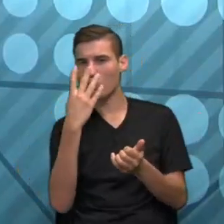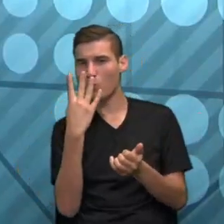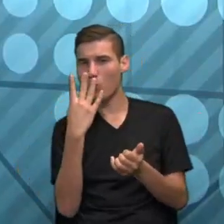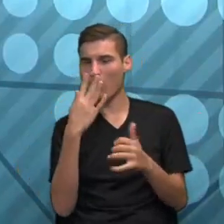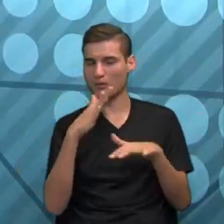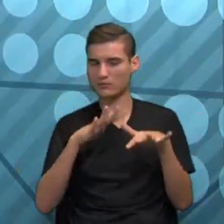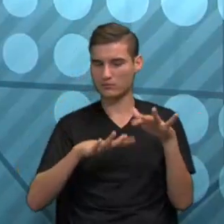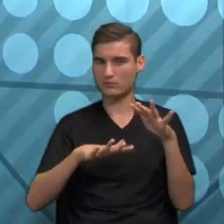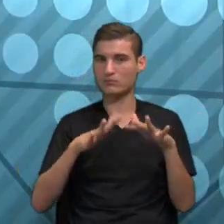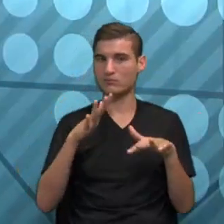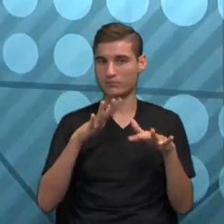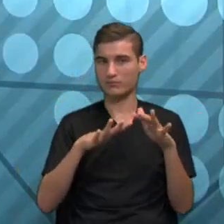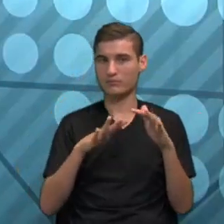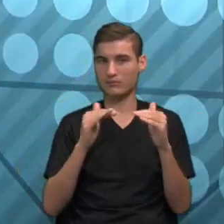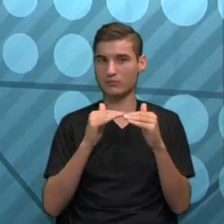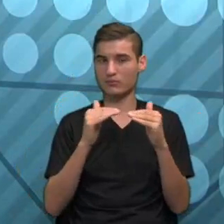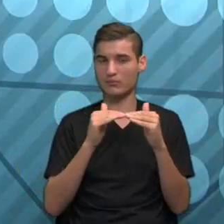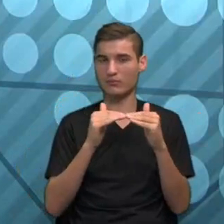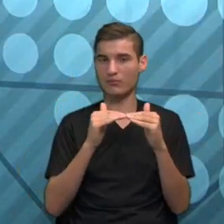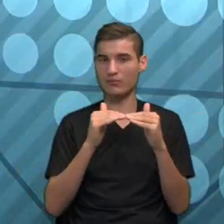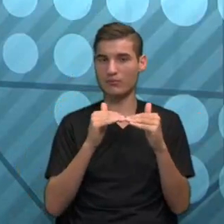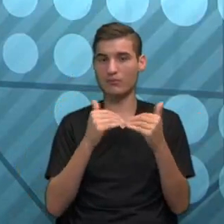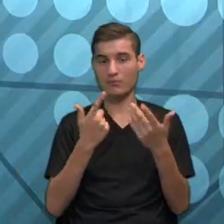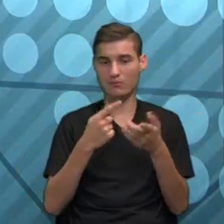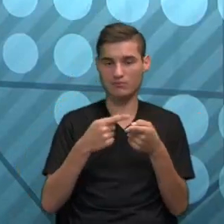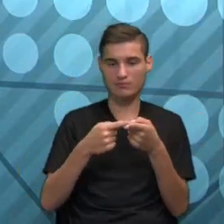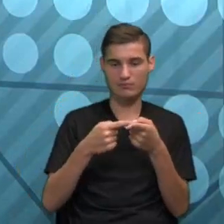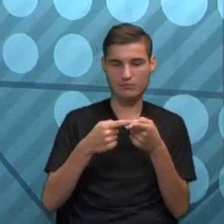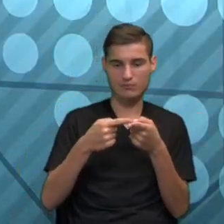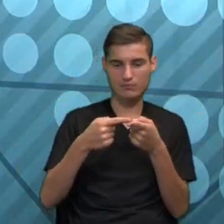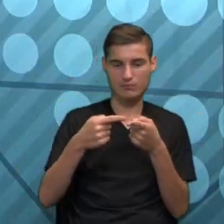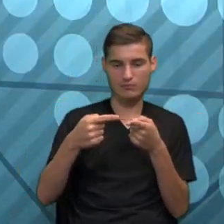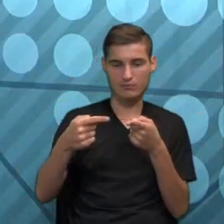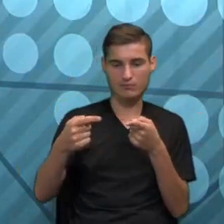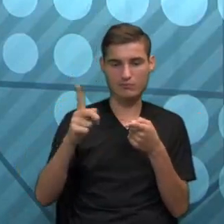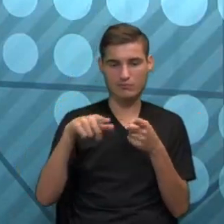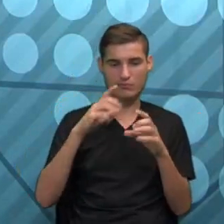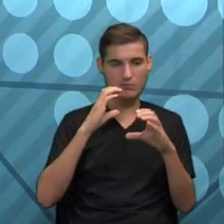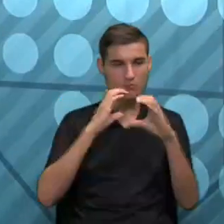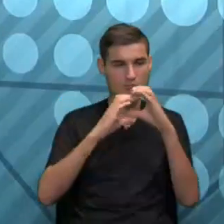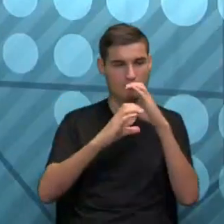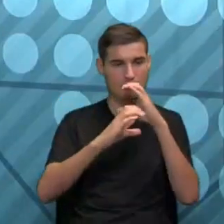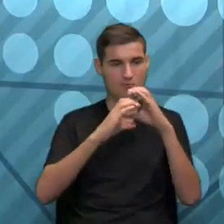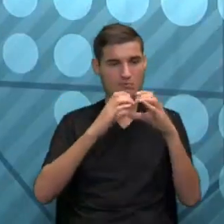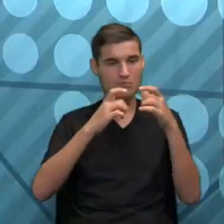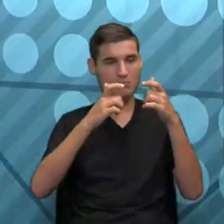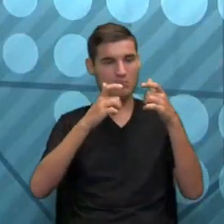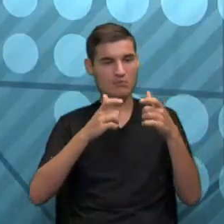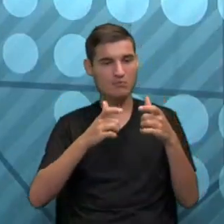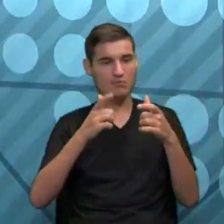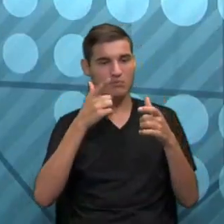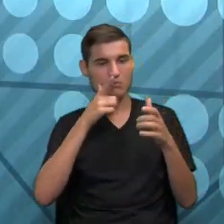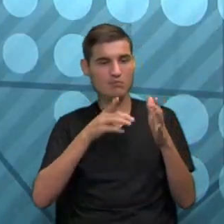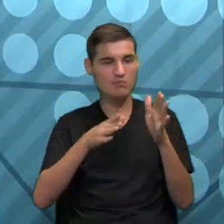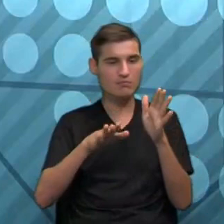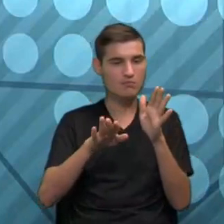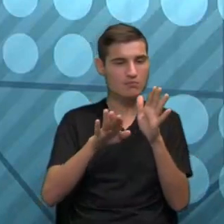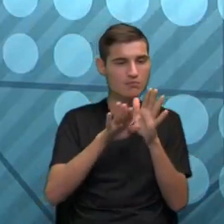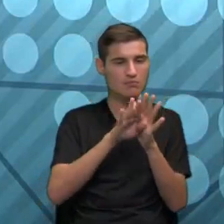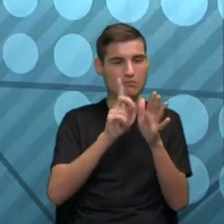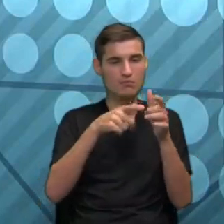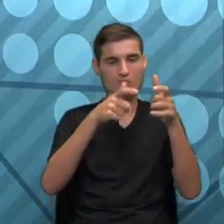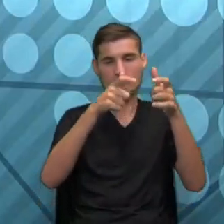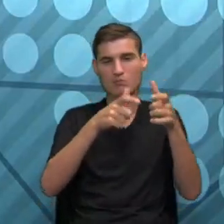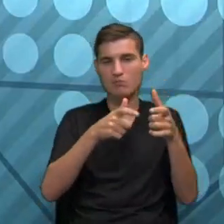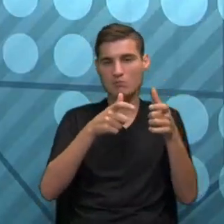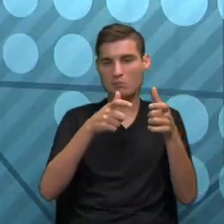1984, se eu não me engano, se eu não estou enganado. E de lá foi uma comunicação que era para conseguir chegar de uma quadra até a outra.